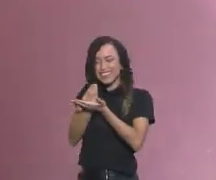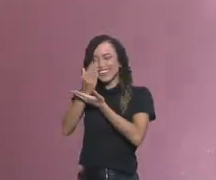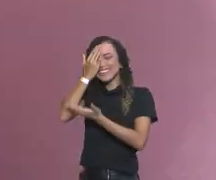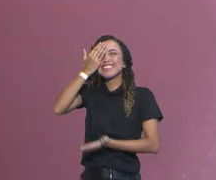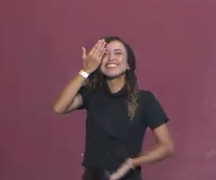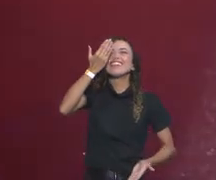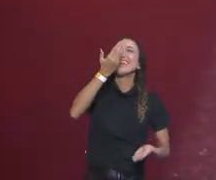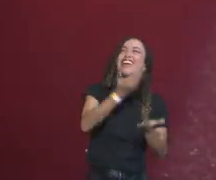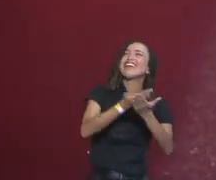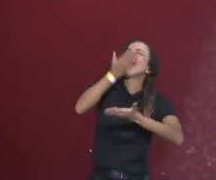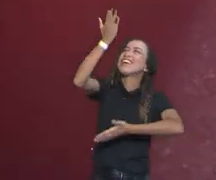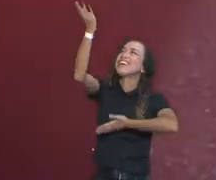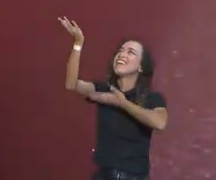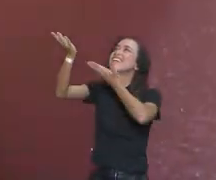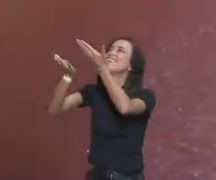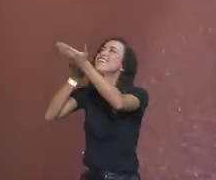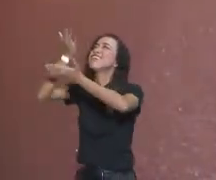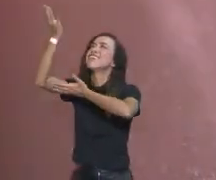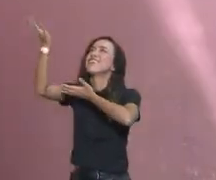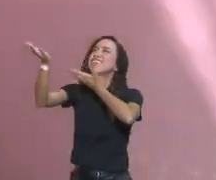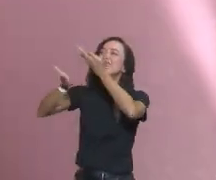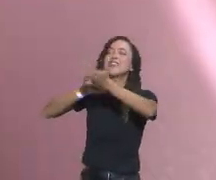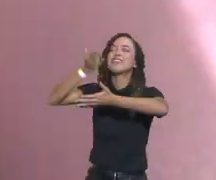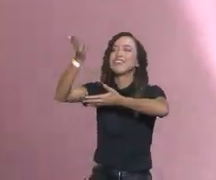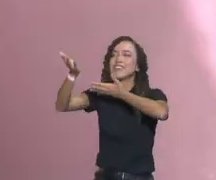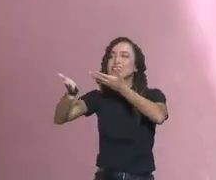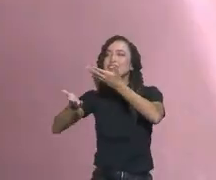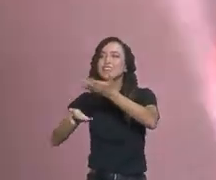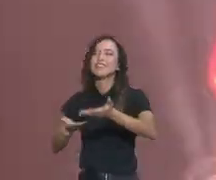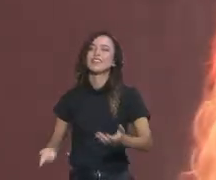eu creio em ti